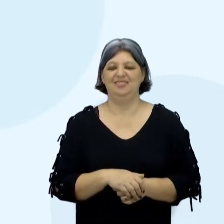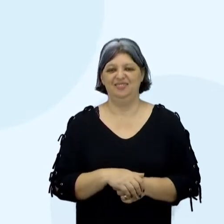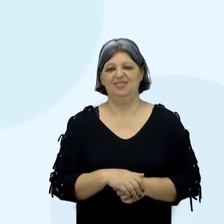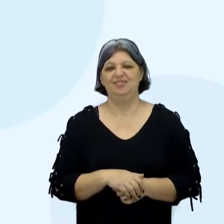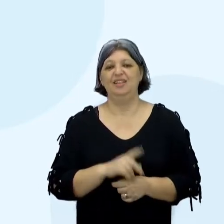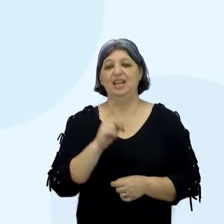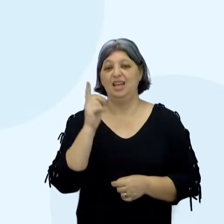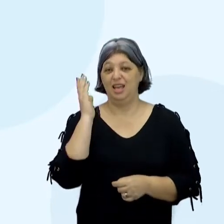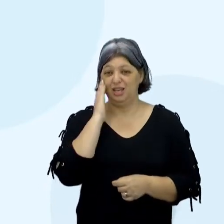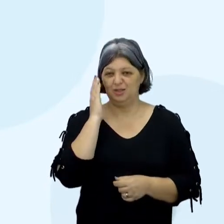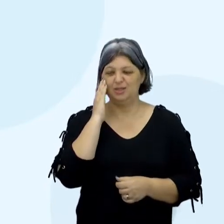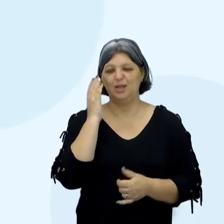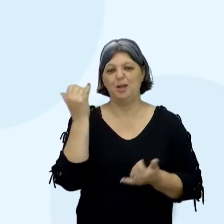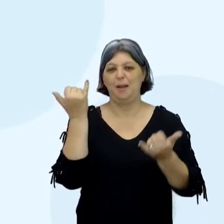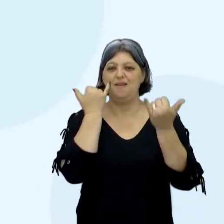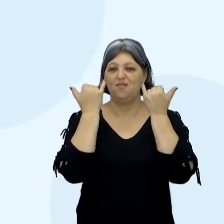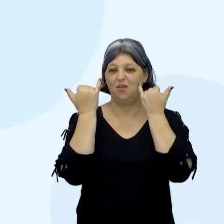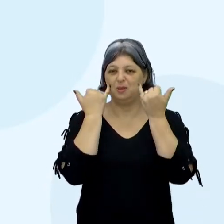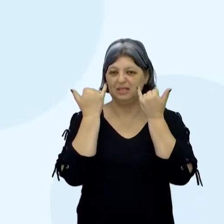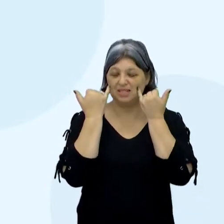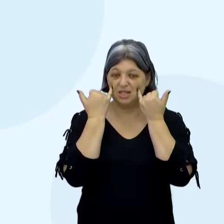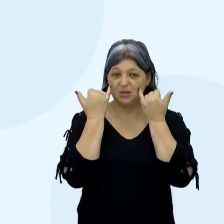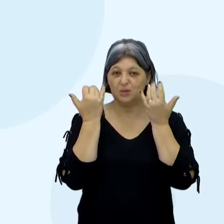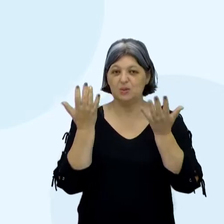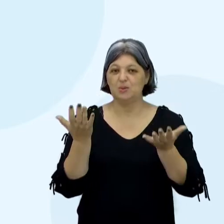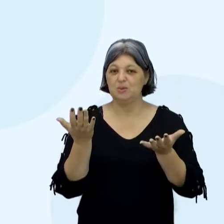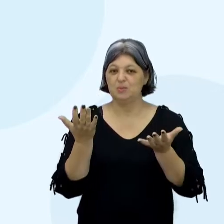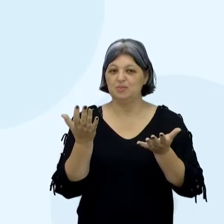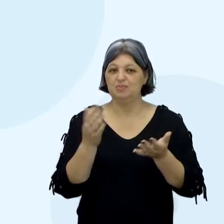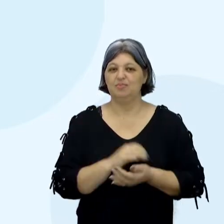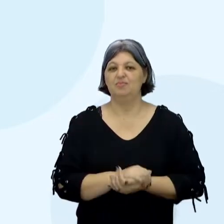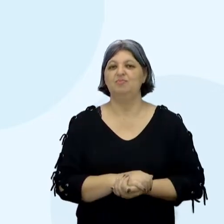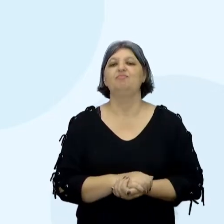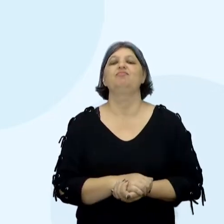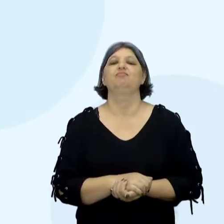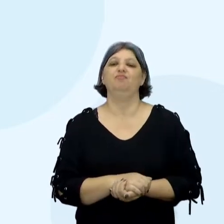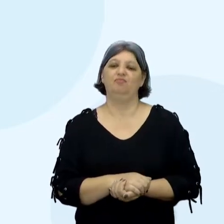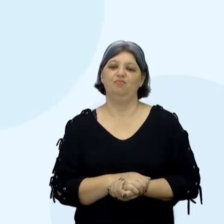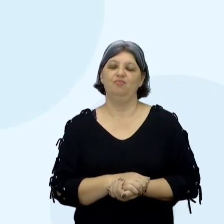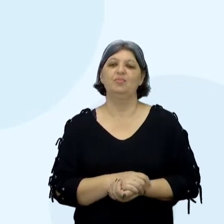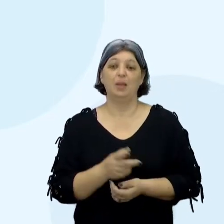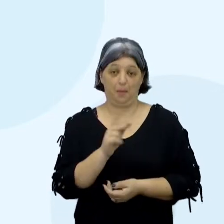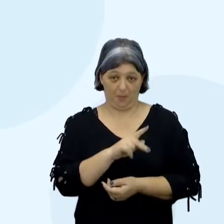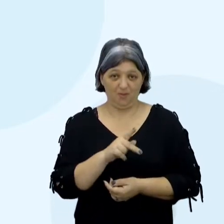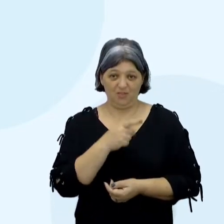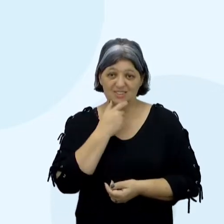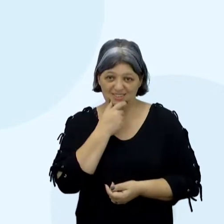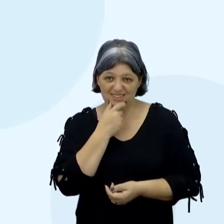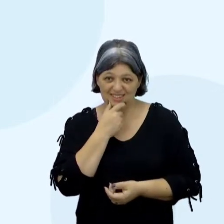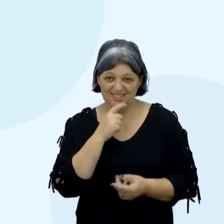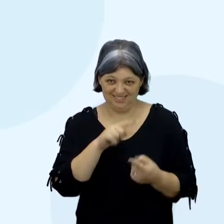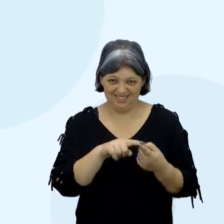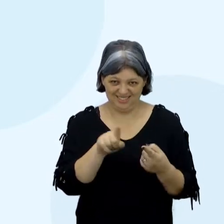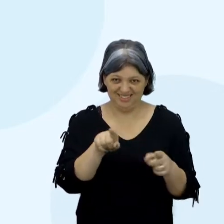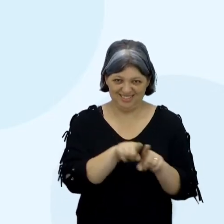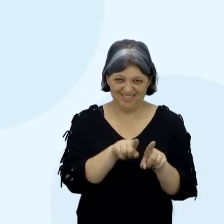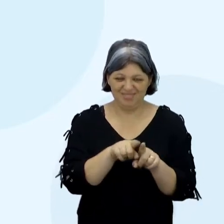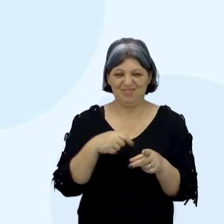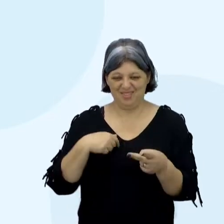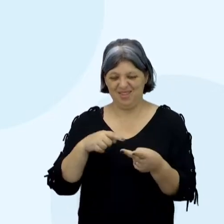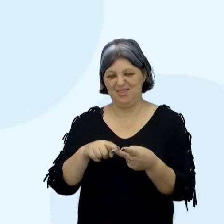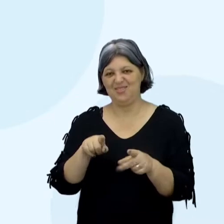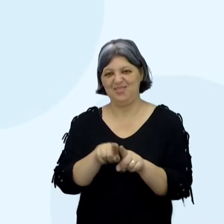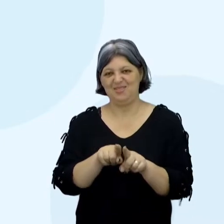uma informação... Então, a grande questão é essa. Você é professora de inglês também. Eu também sou professor de